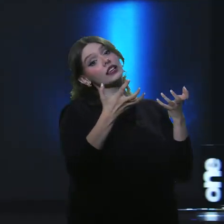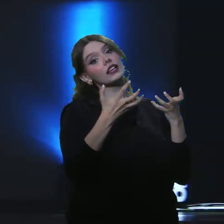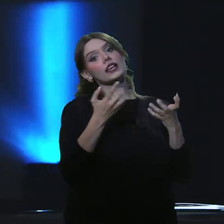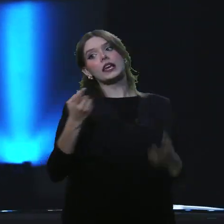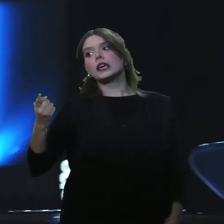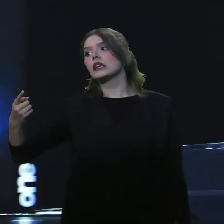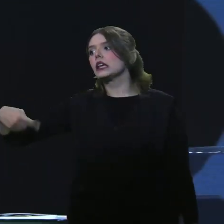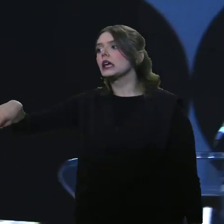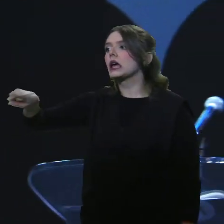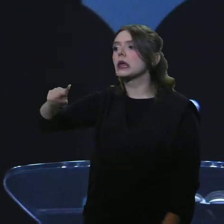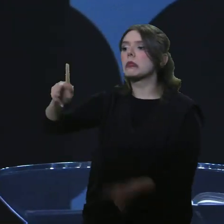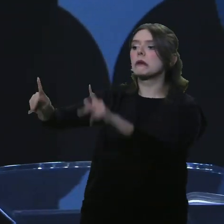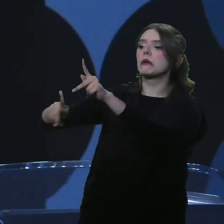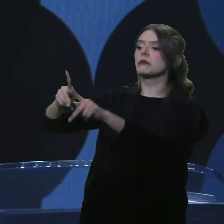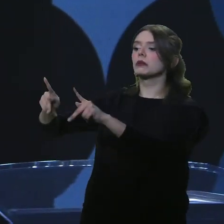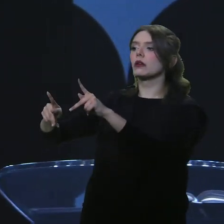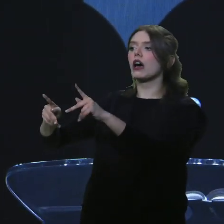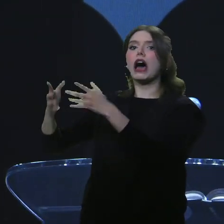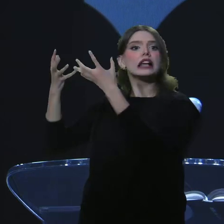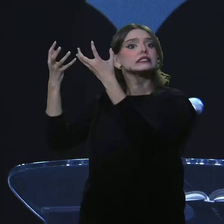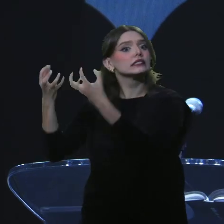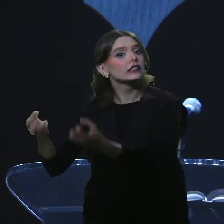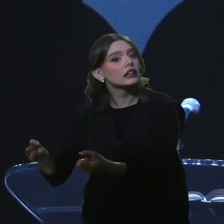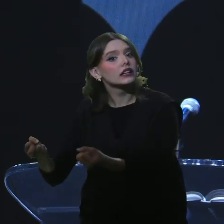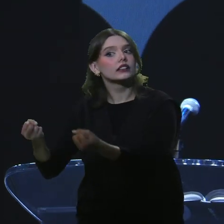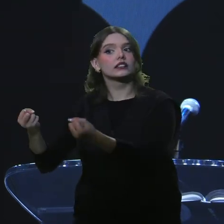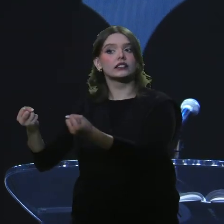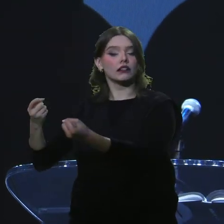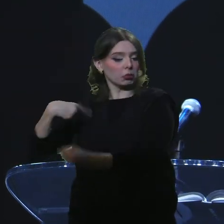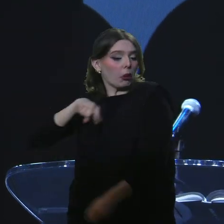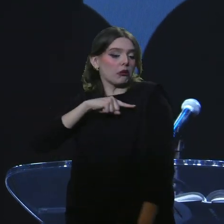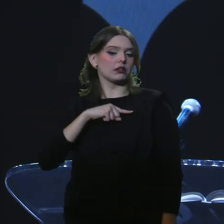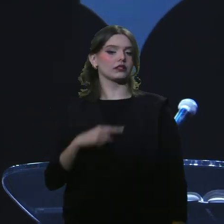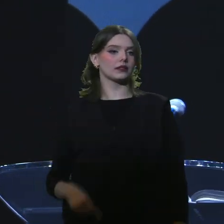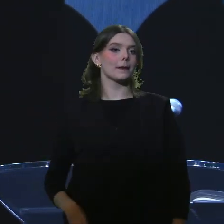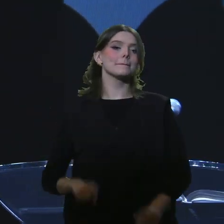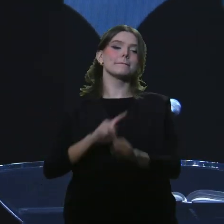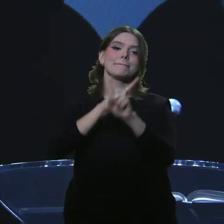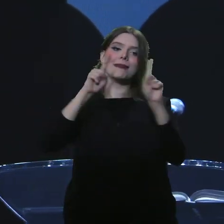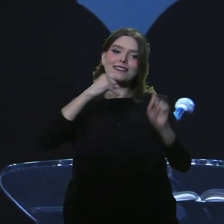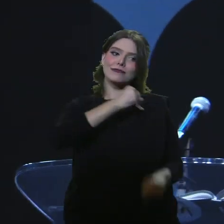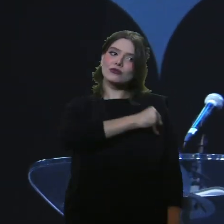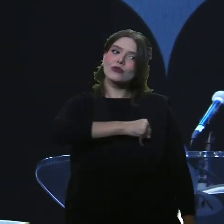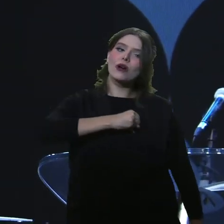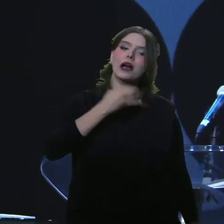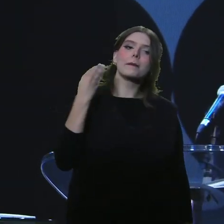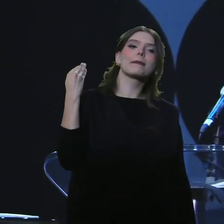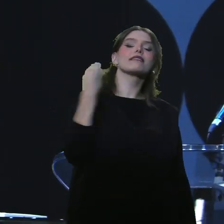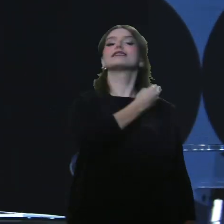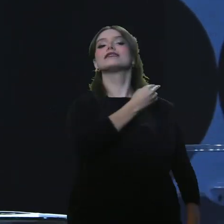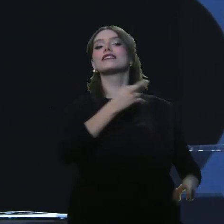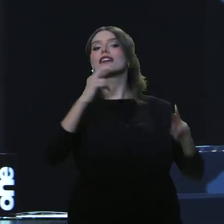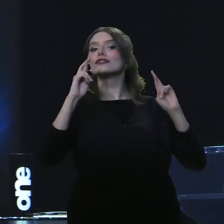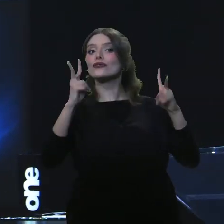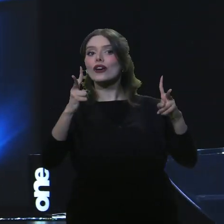aprovação de pessoas deste mundo. João Batista era diferente. na forma de se vestir, no que comer. Ele era diferente,